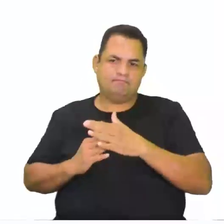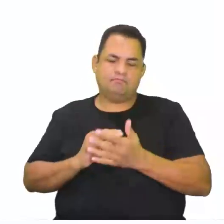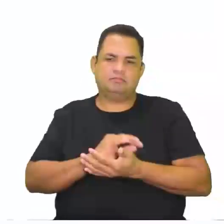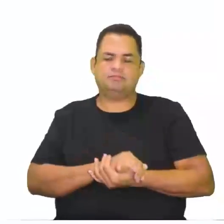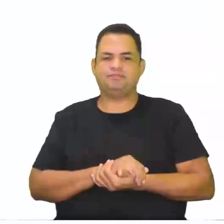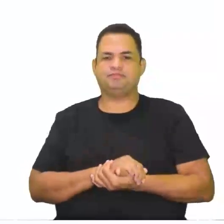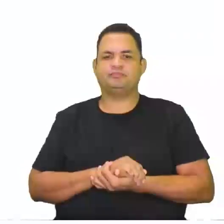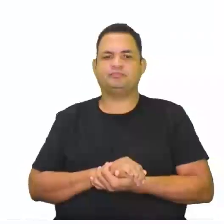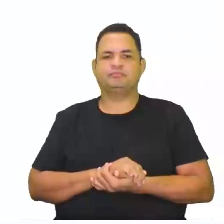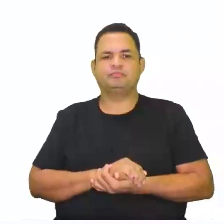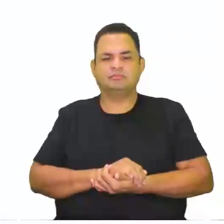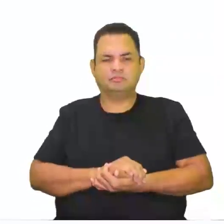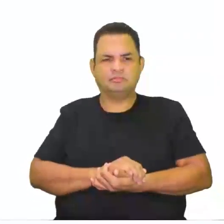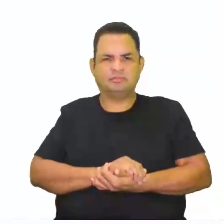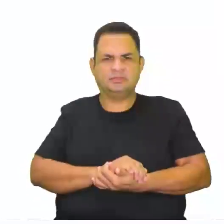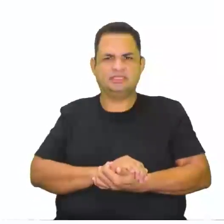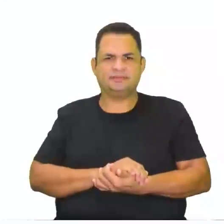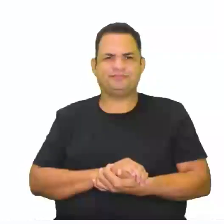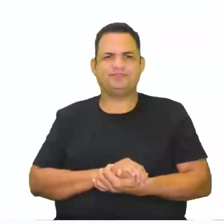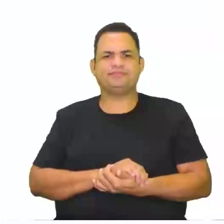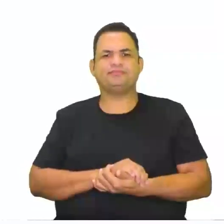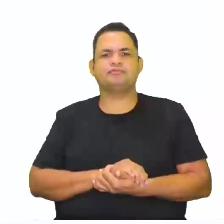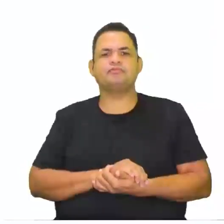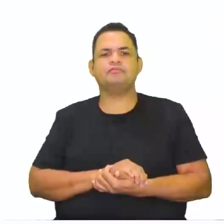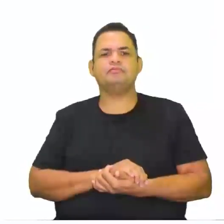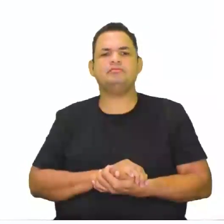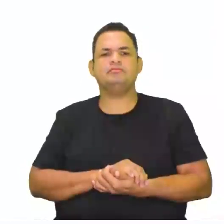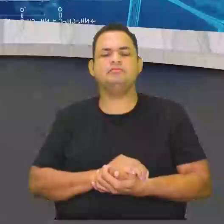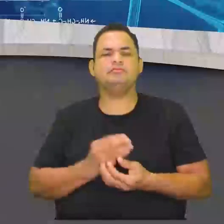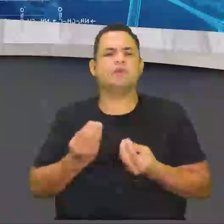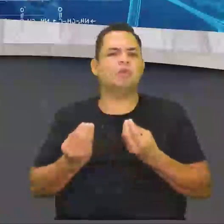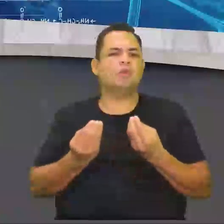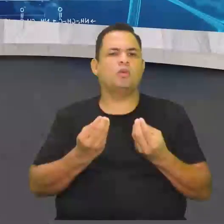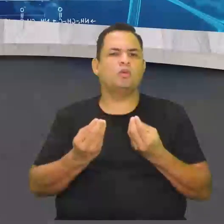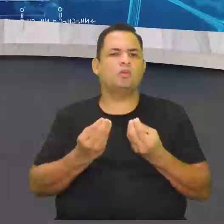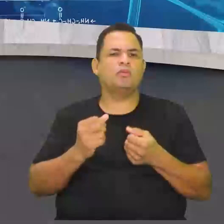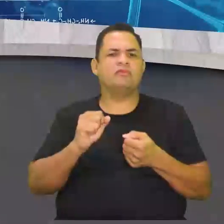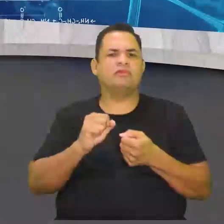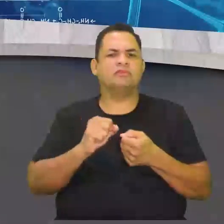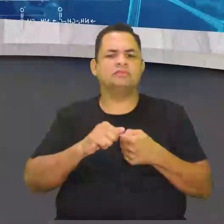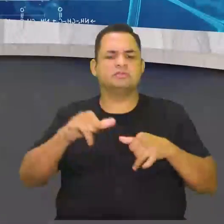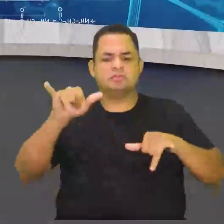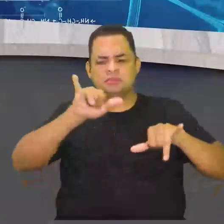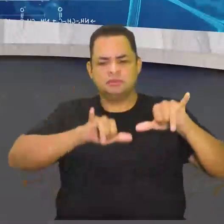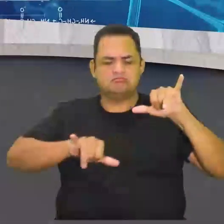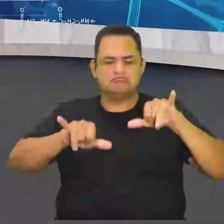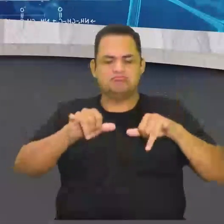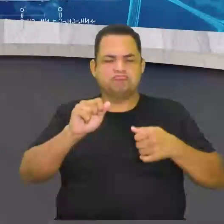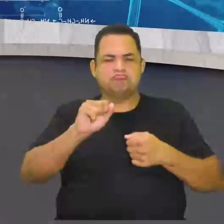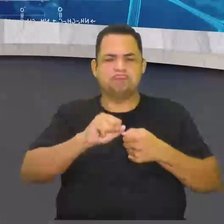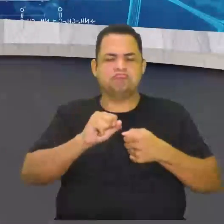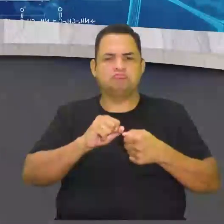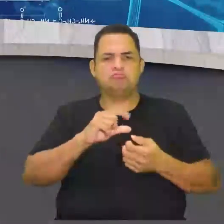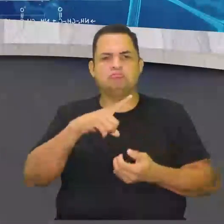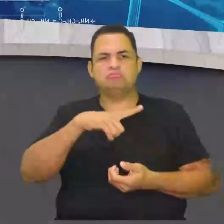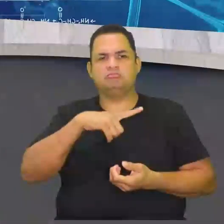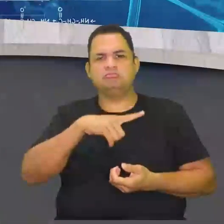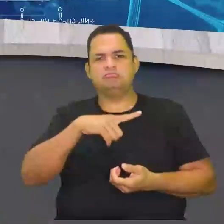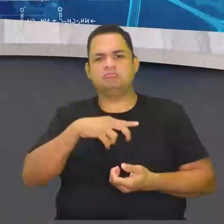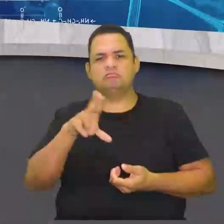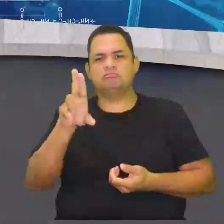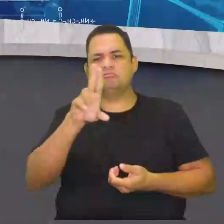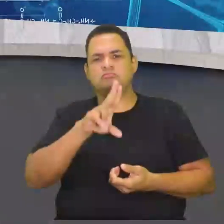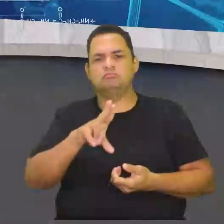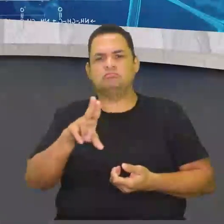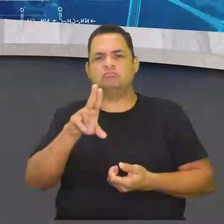ao máximo. Professora, isso tem como a química fazer? Sim, nós temos usos